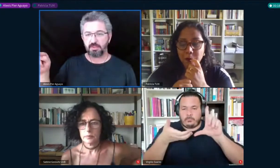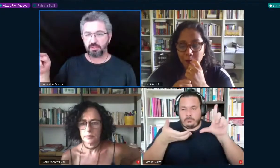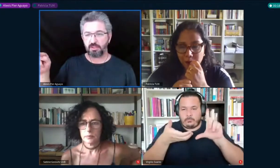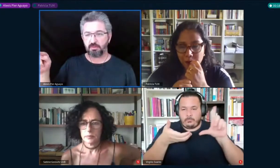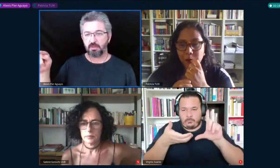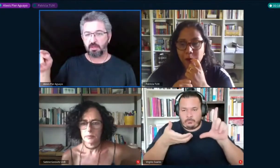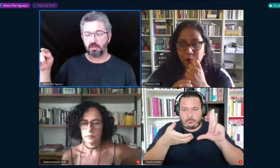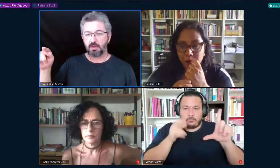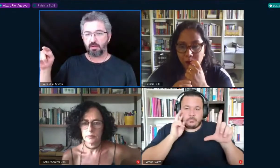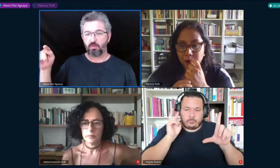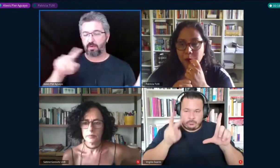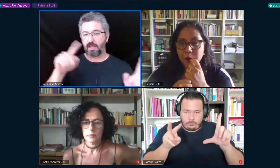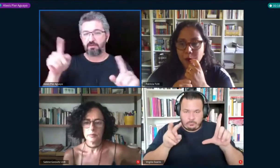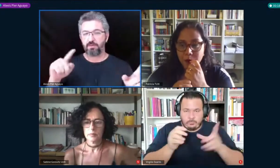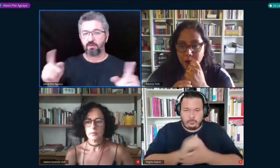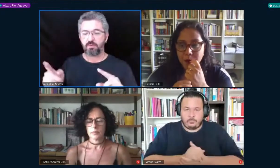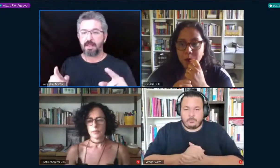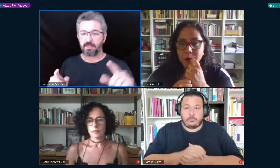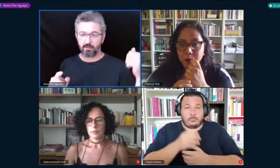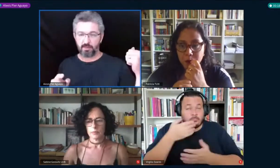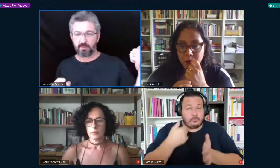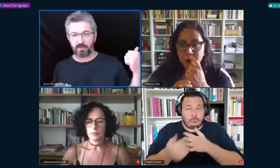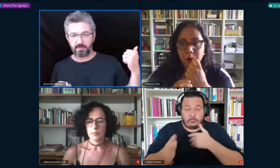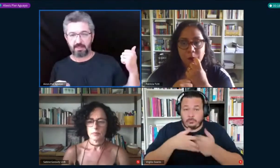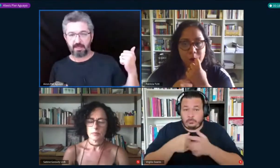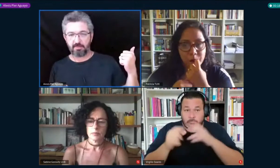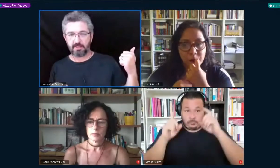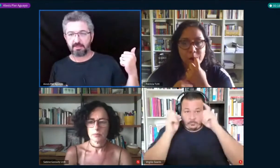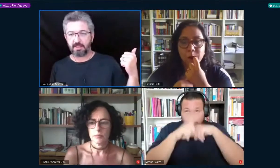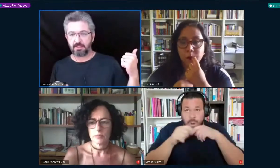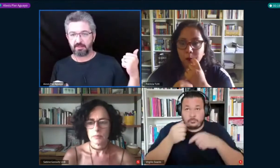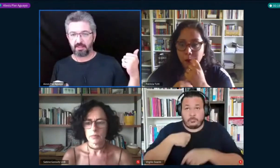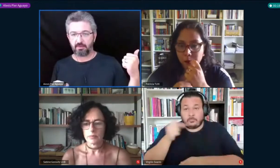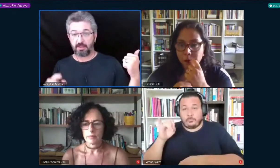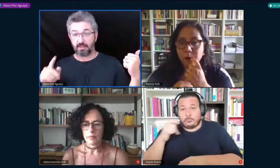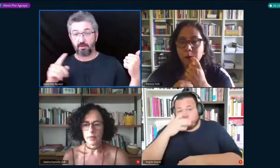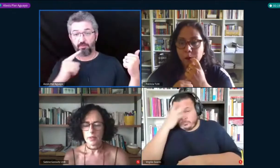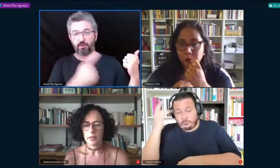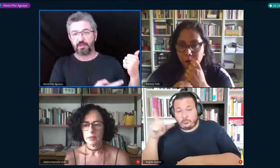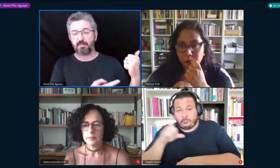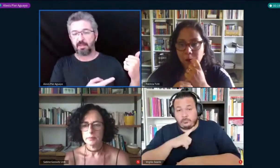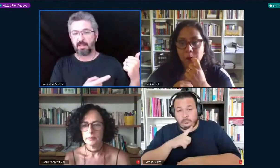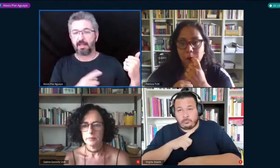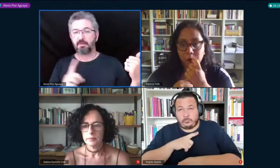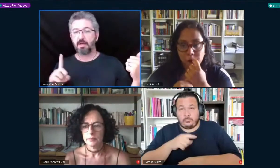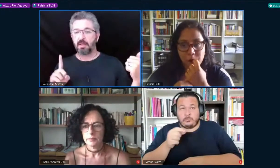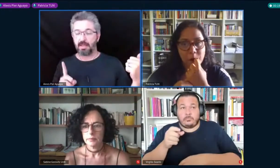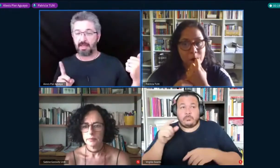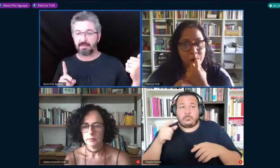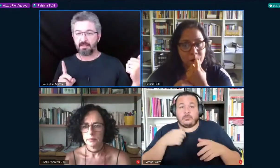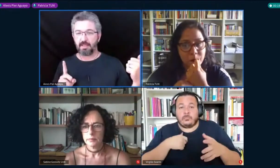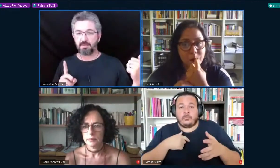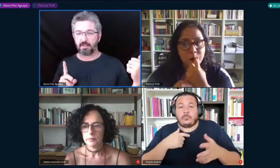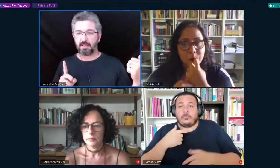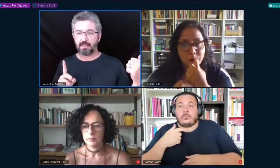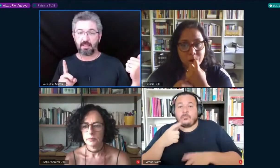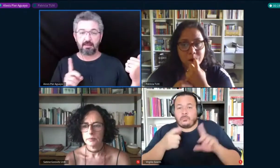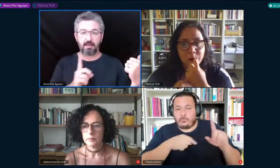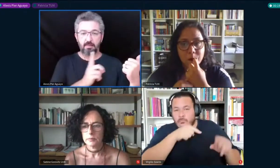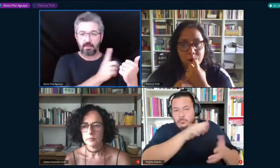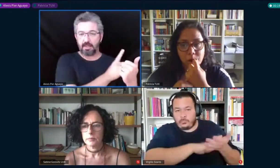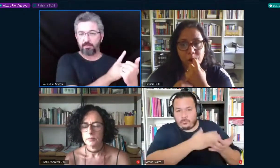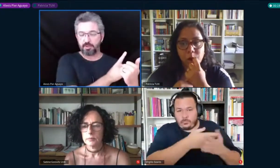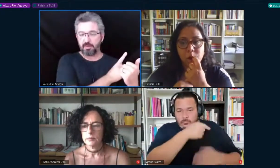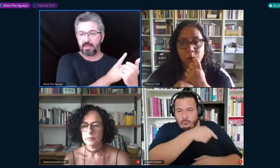tempo todo assistindo. Qualquer dificuldade que o intérprete da cabine esteja tendo, que não for demandado, esse intérprete que está